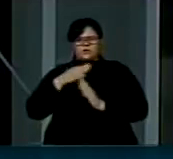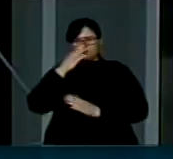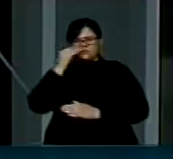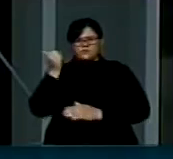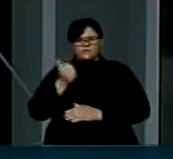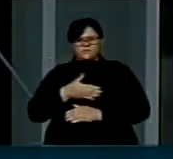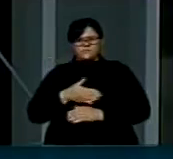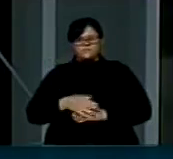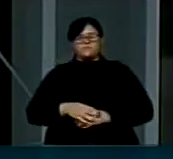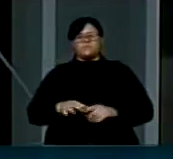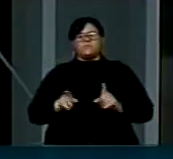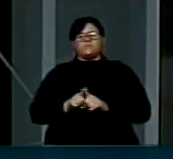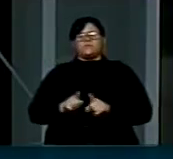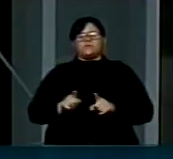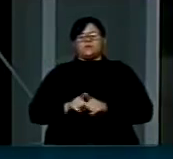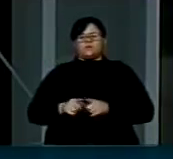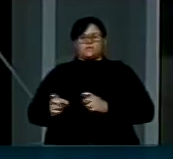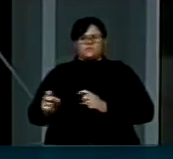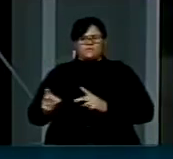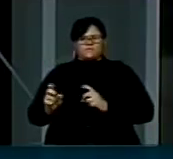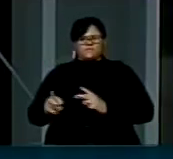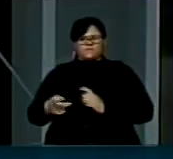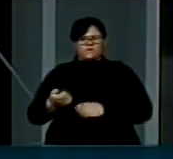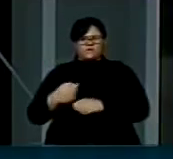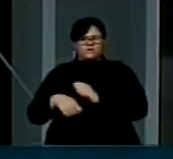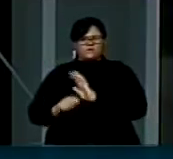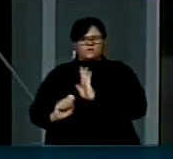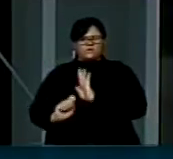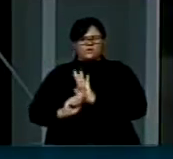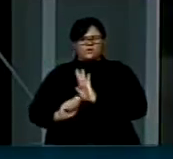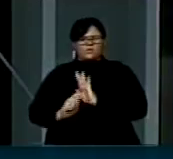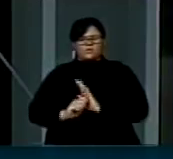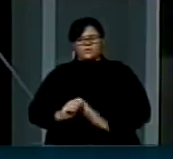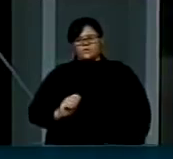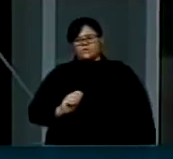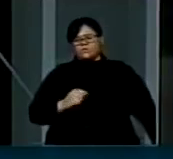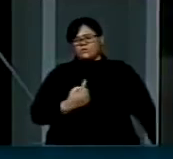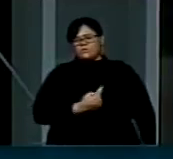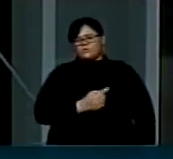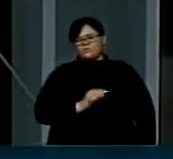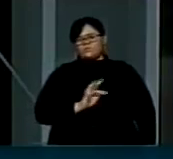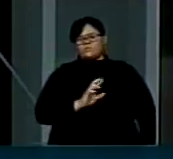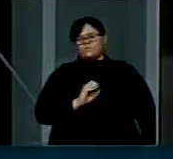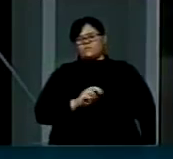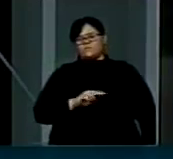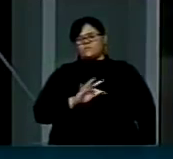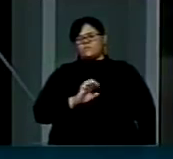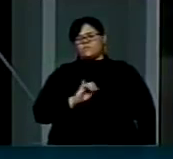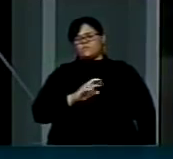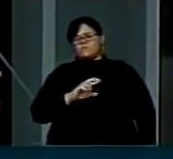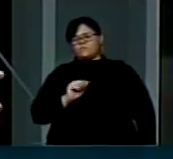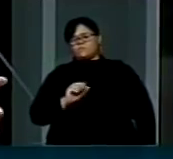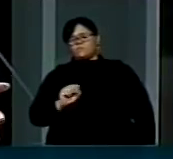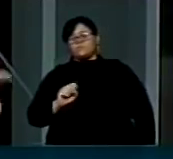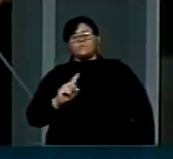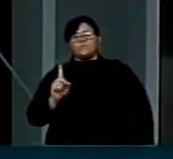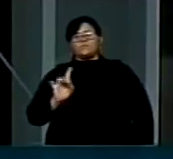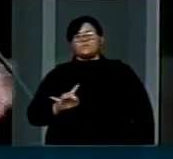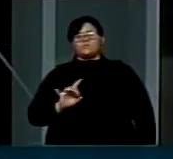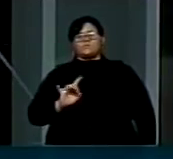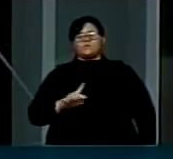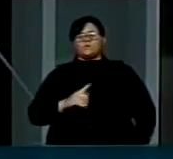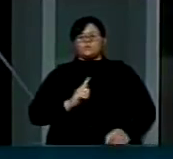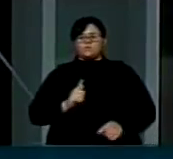tráfico de drogas que passa pela nossa fronteira. E não é somente isso, nós temos uma questão social a